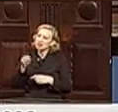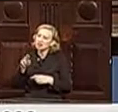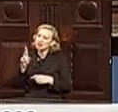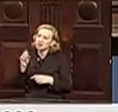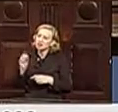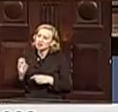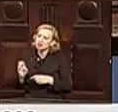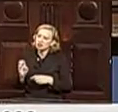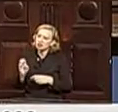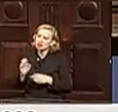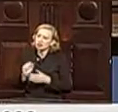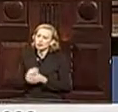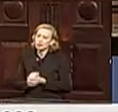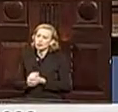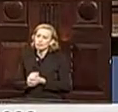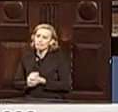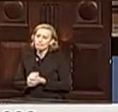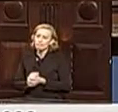exatamente